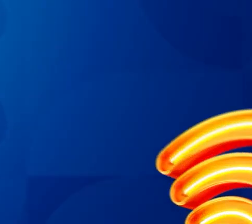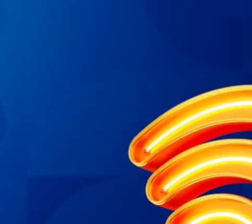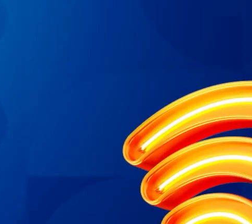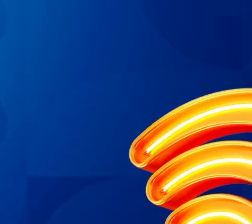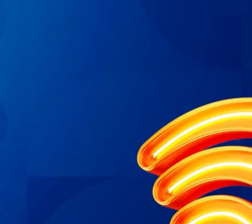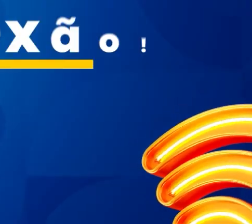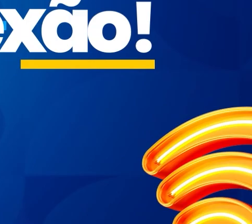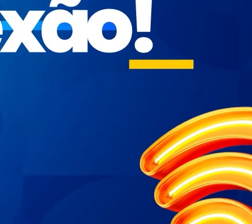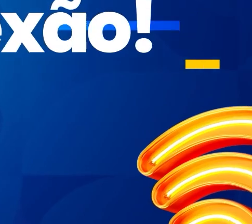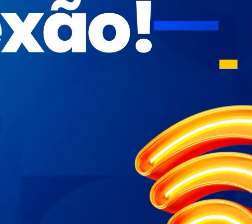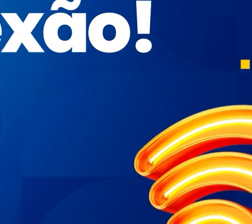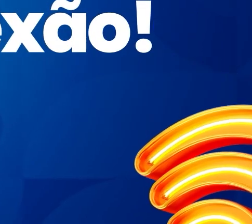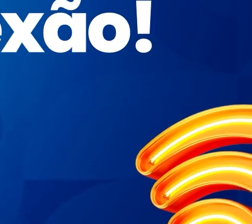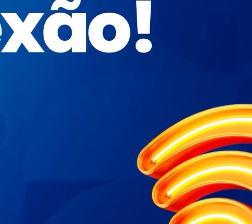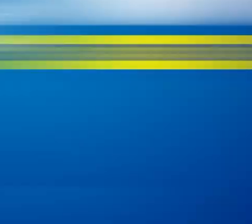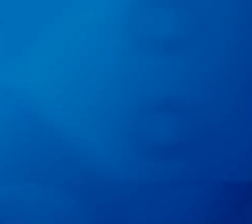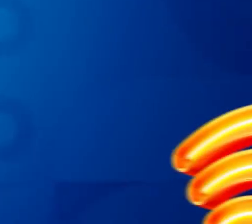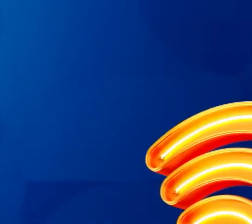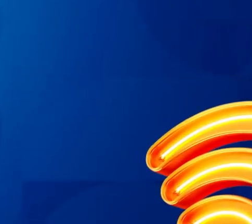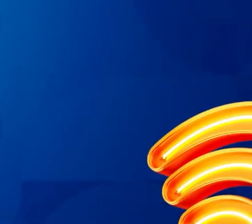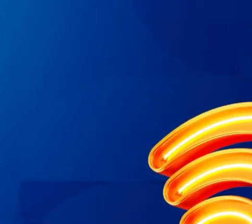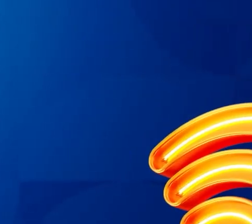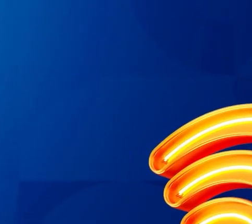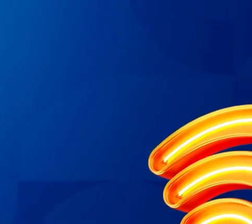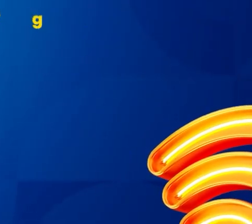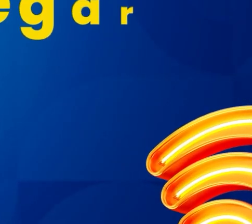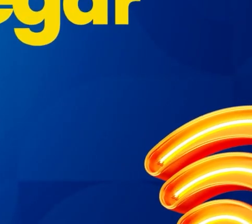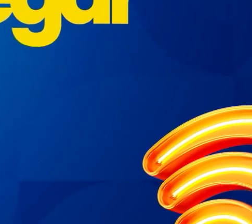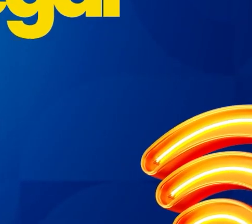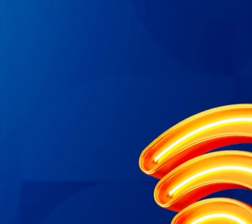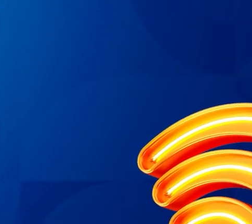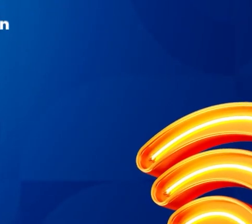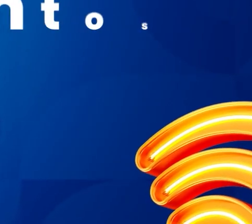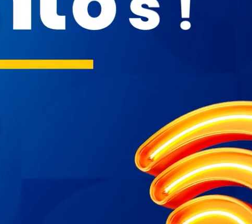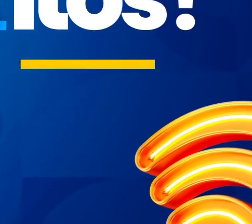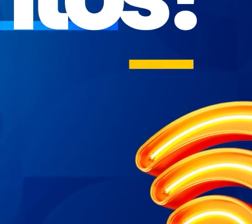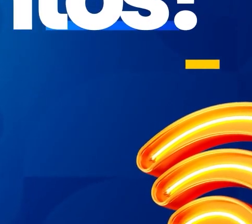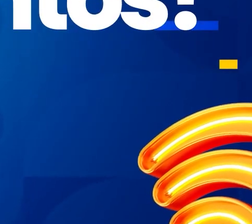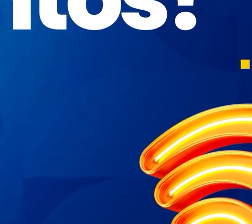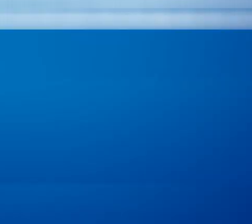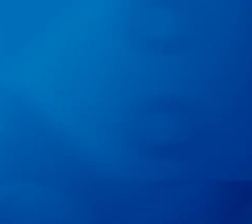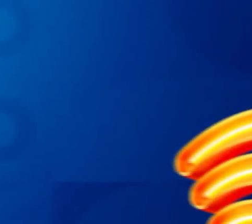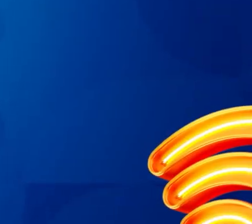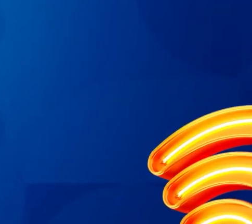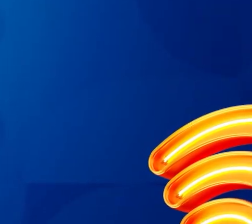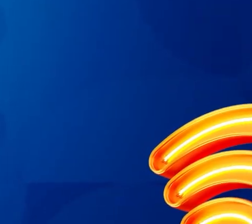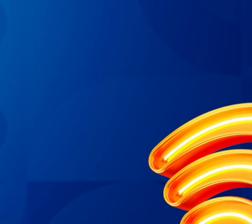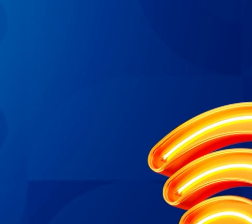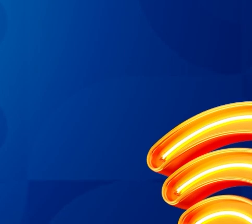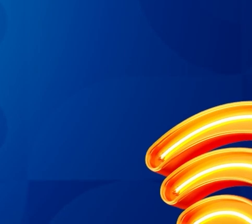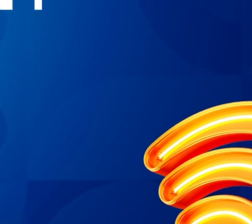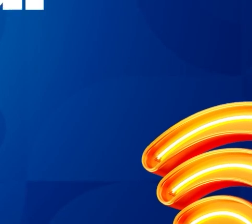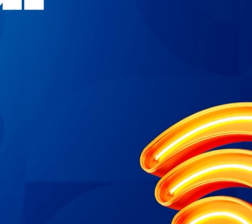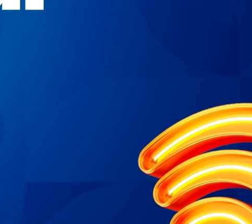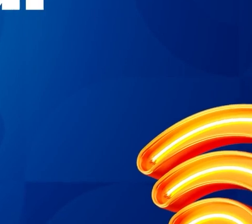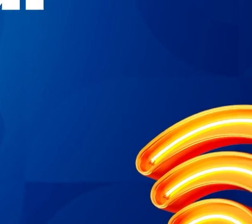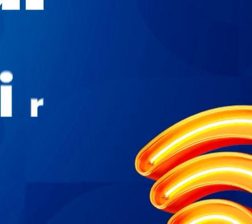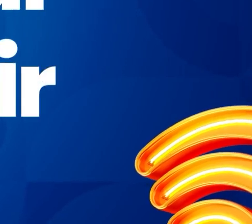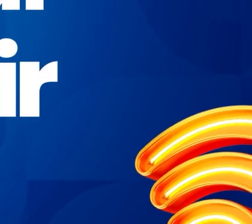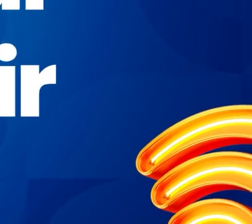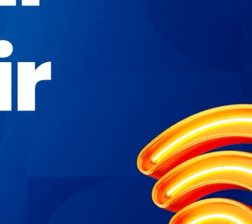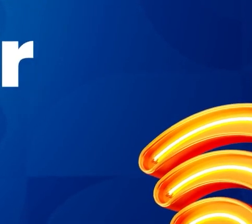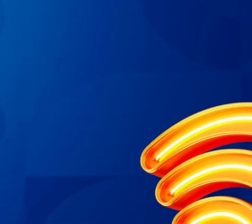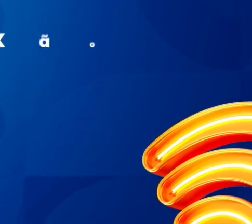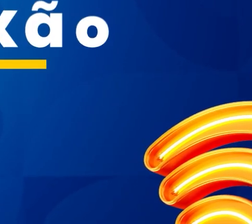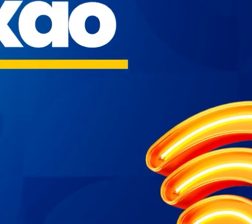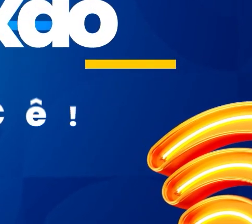Sol Provedor, a melhor conexão, com planos de ultra velocidade para você navegar sem travamentos, seja para estudar, trabalhar ou só